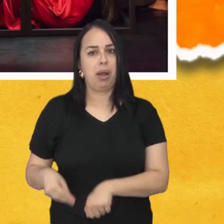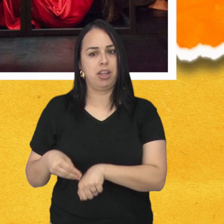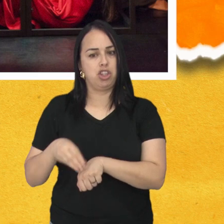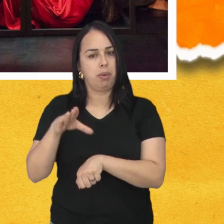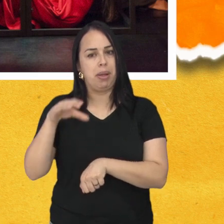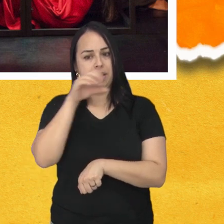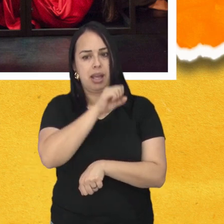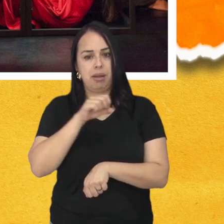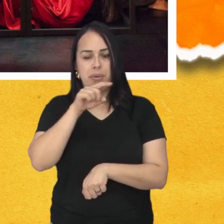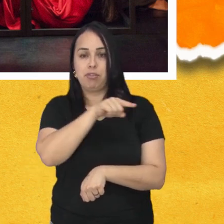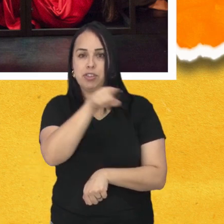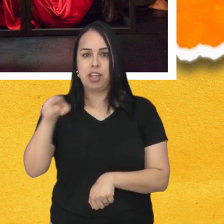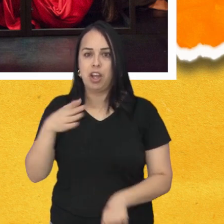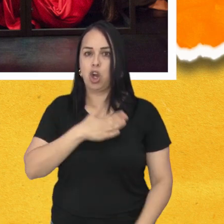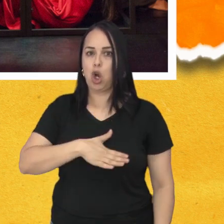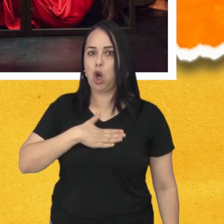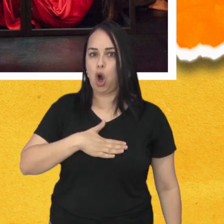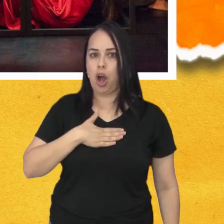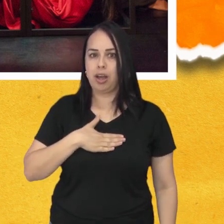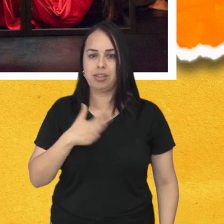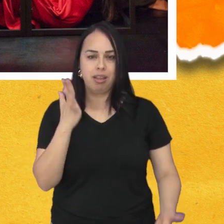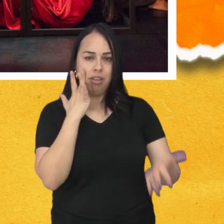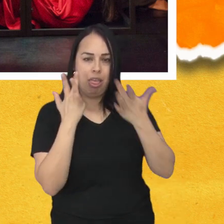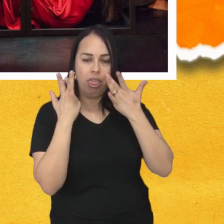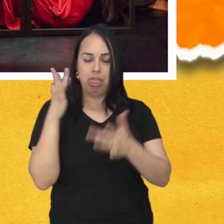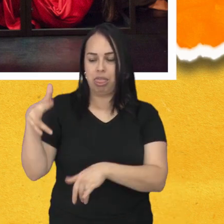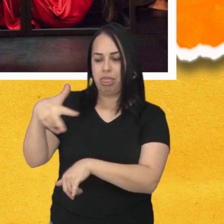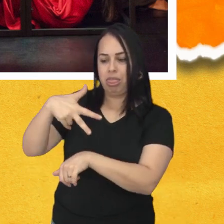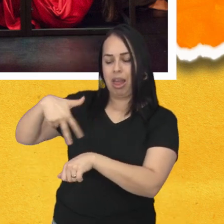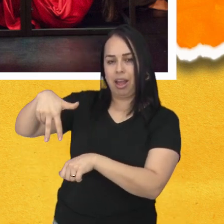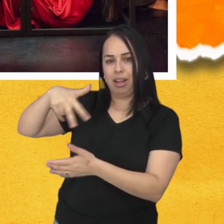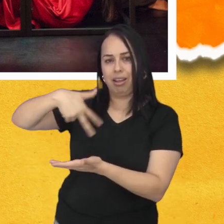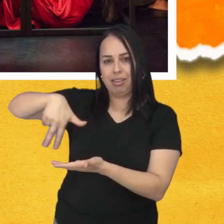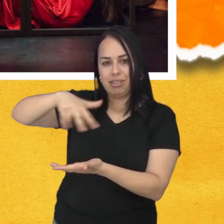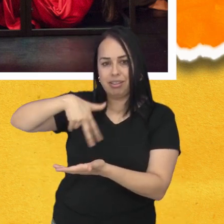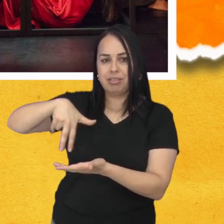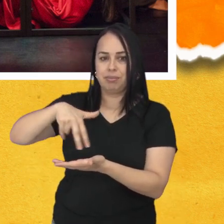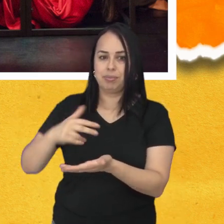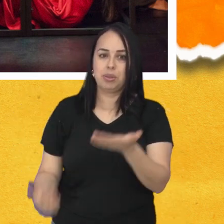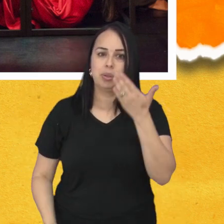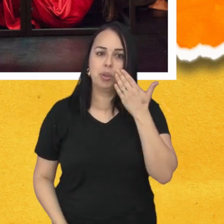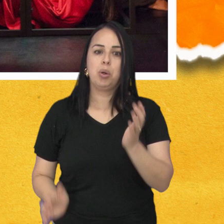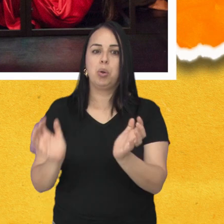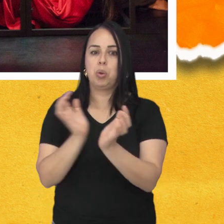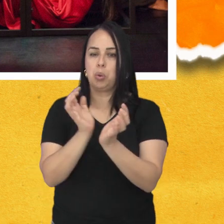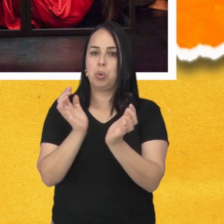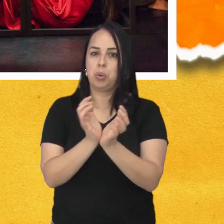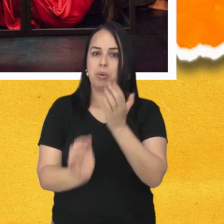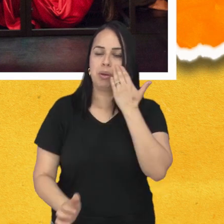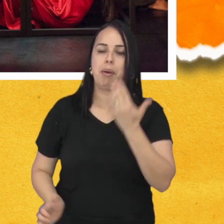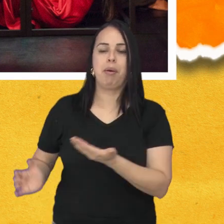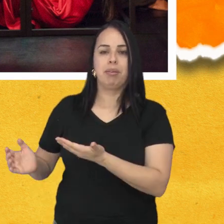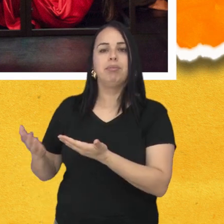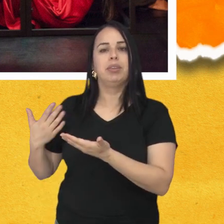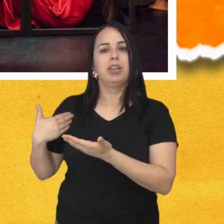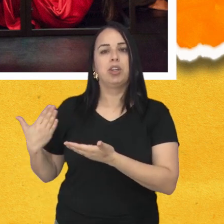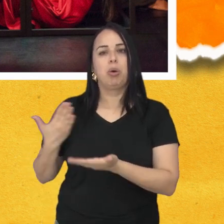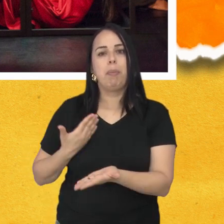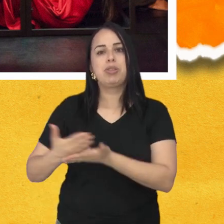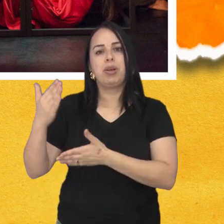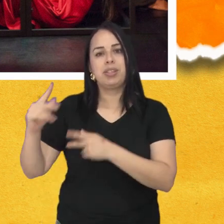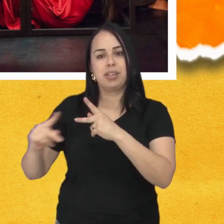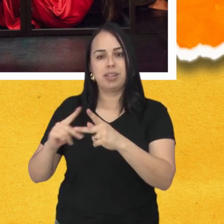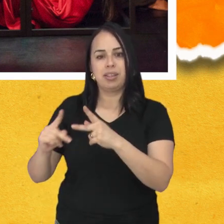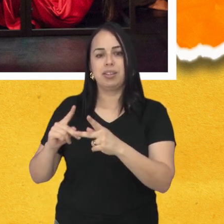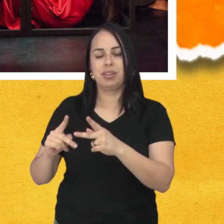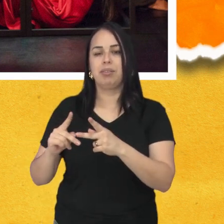A dica para o sábado é para quem gosta de espetáculo de dança. Os Buriti Produções Artísticas trazem para São José